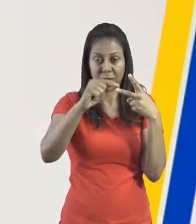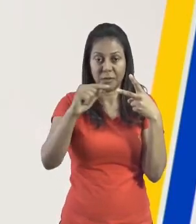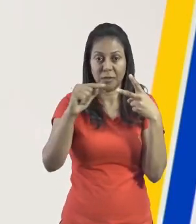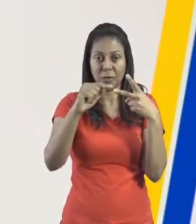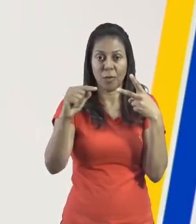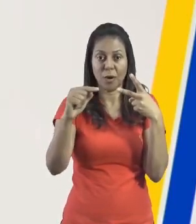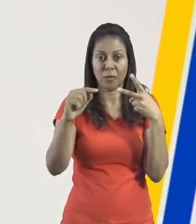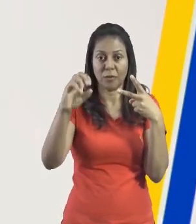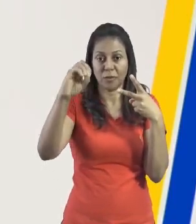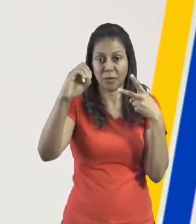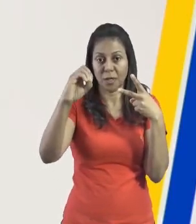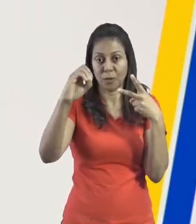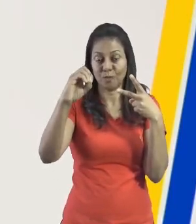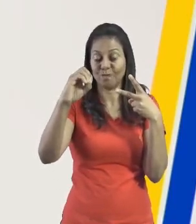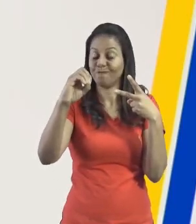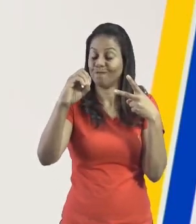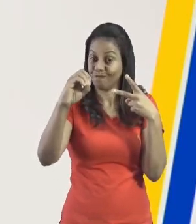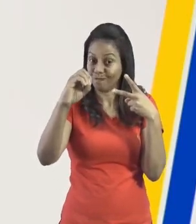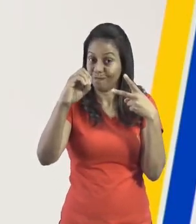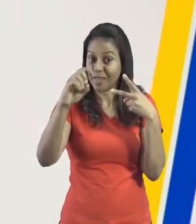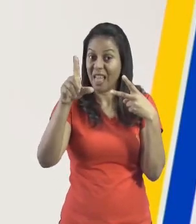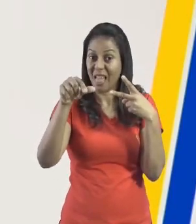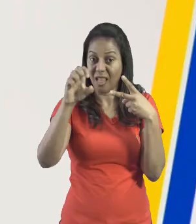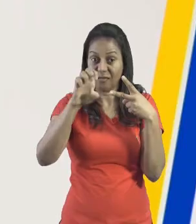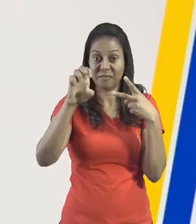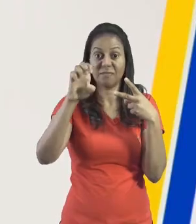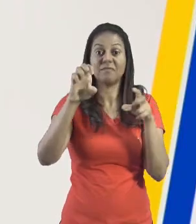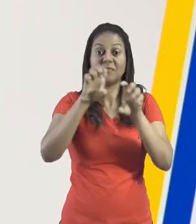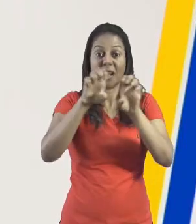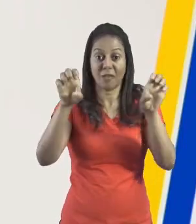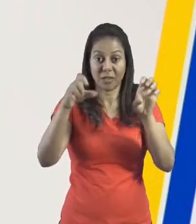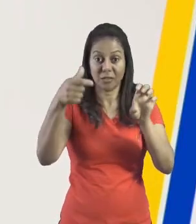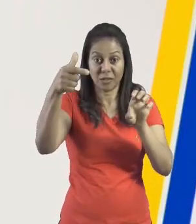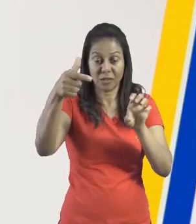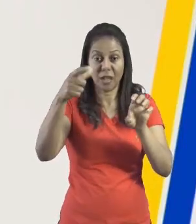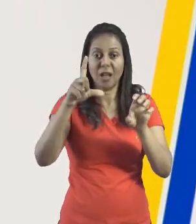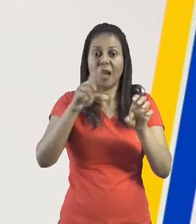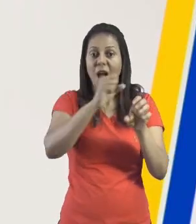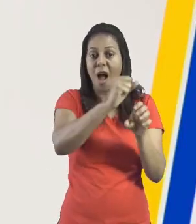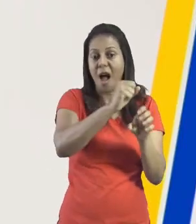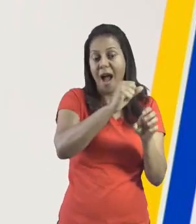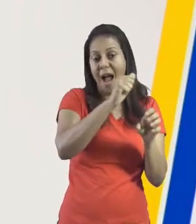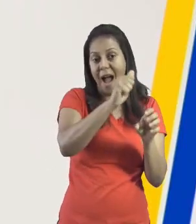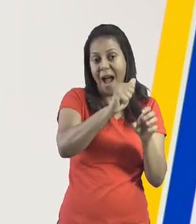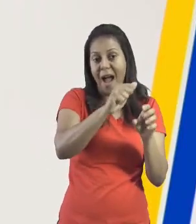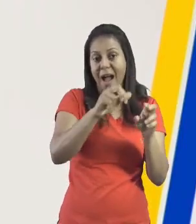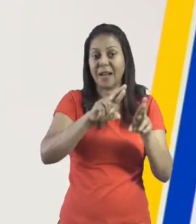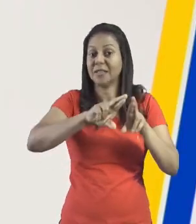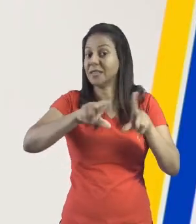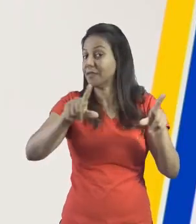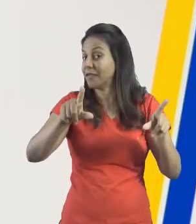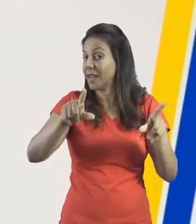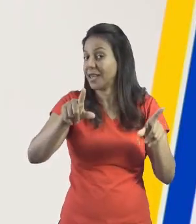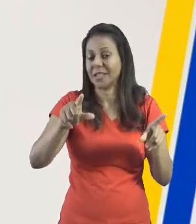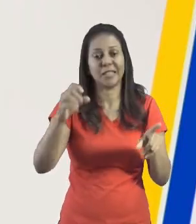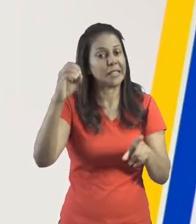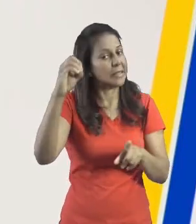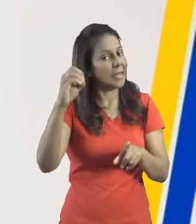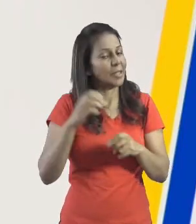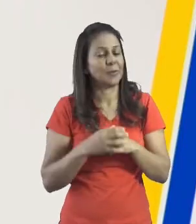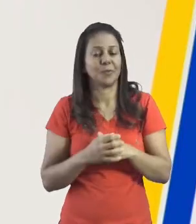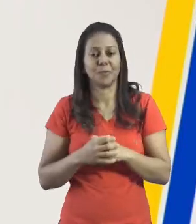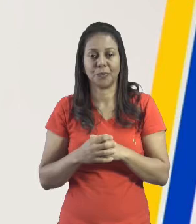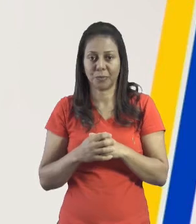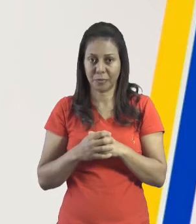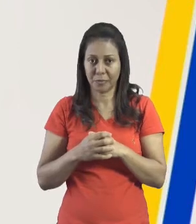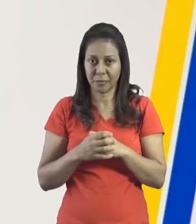igual a zero. É uma equação de segundo grau? É, porque o a é diferente de zero. Só que nesse caso aí,